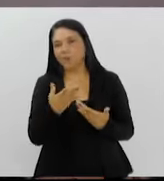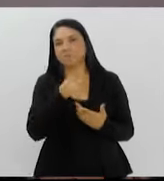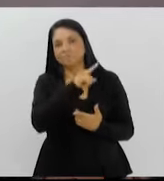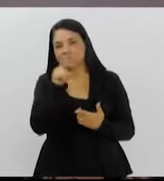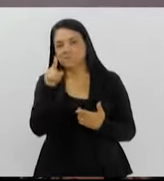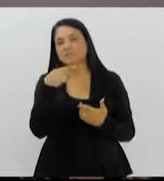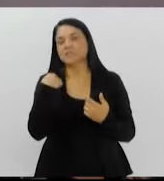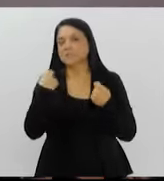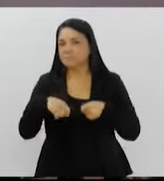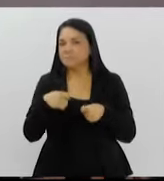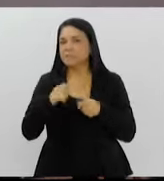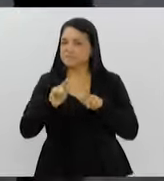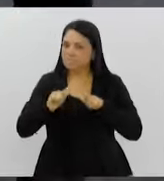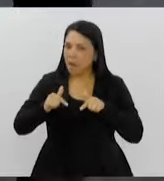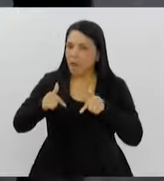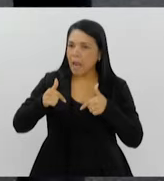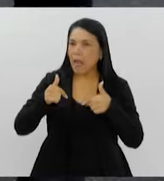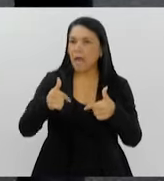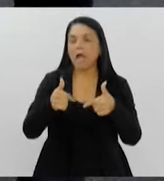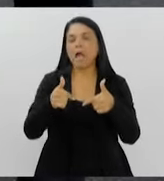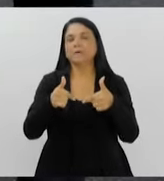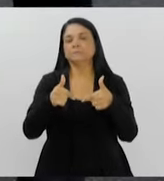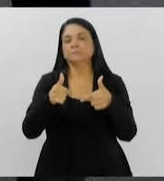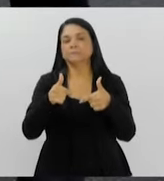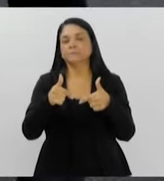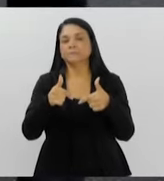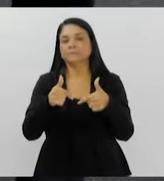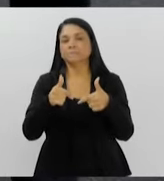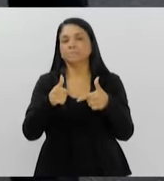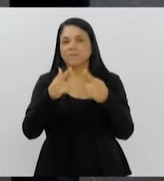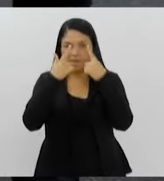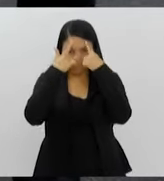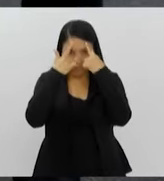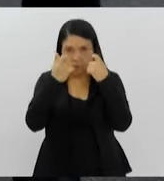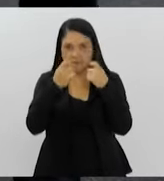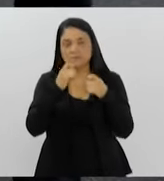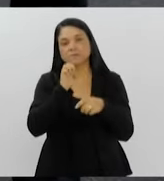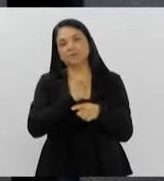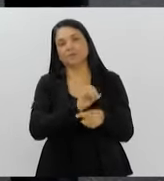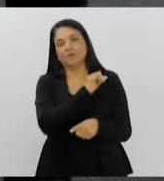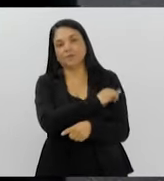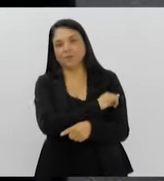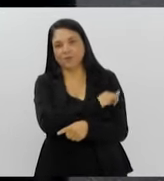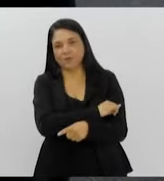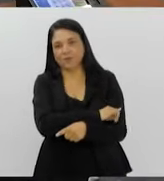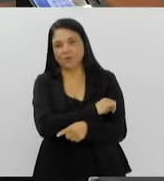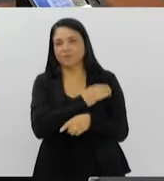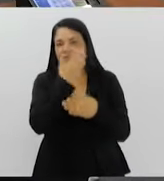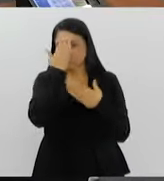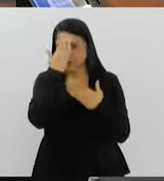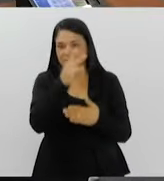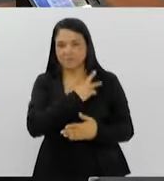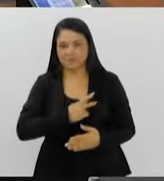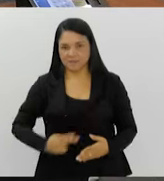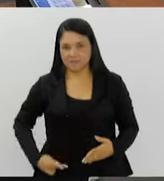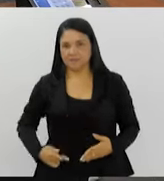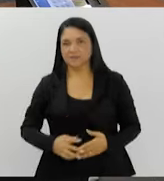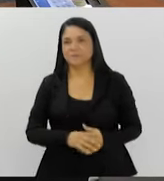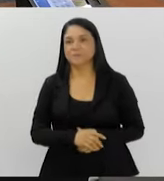Combate que é enfrentar a violência no Estado do Rio de Janeiro Obrigada presidente